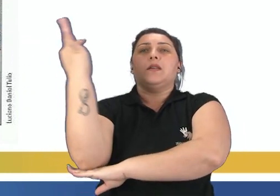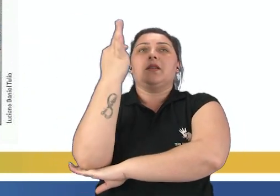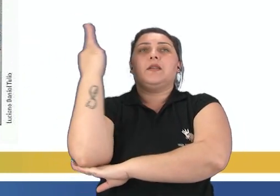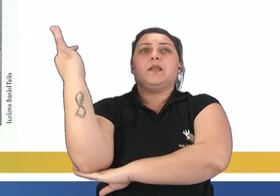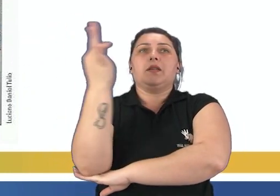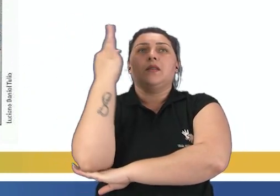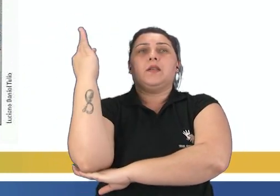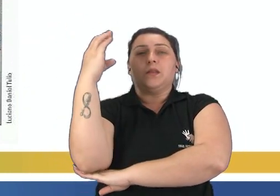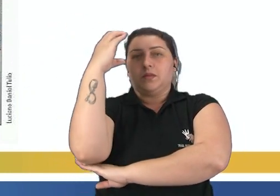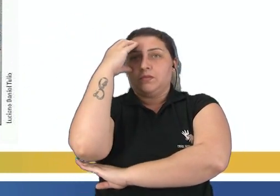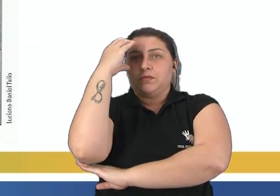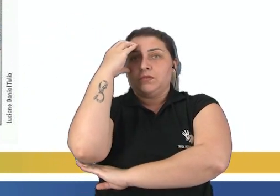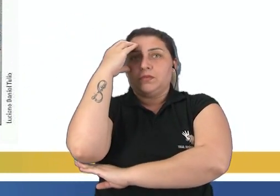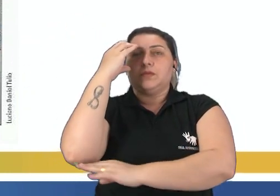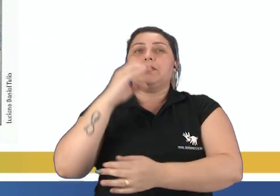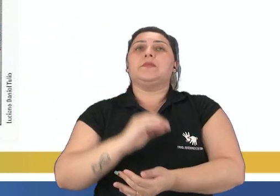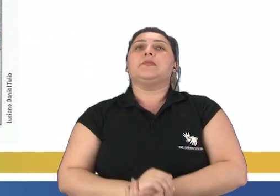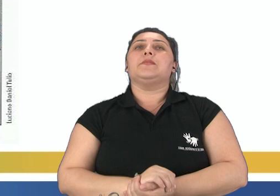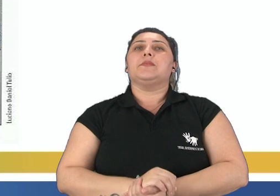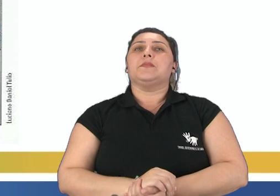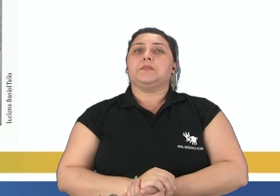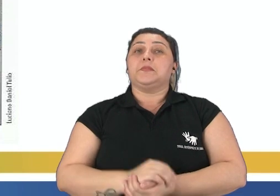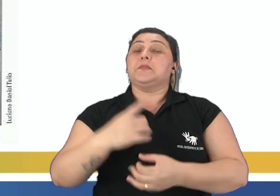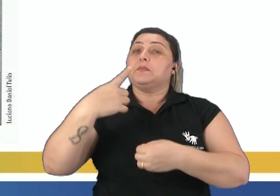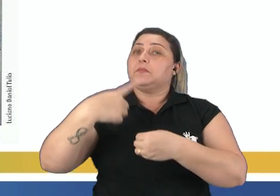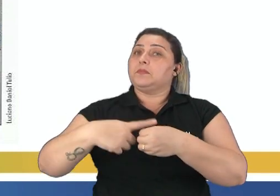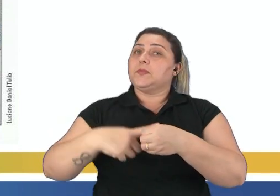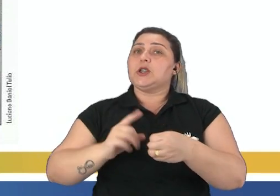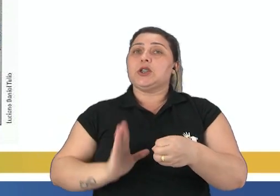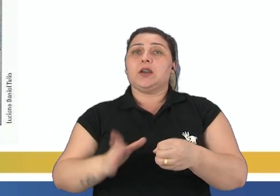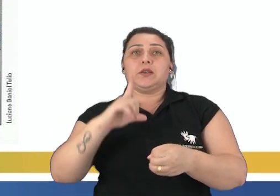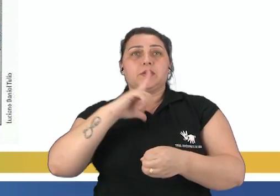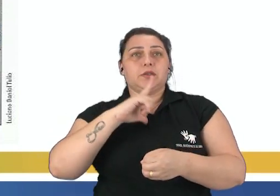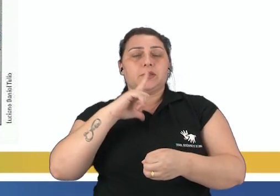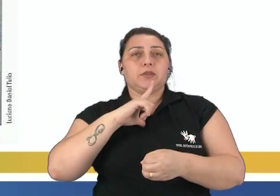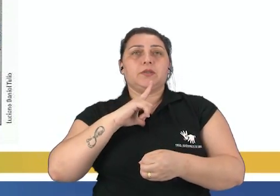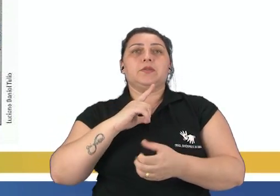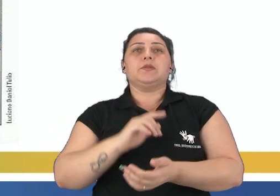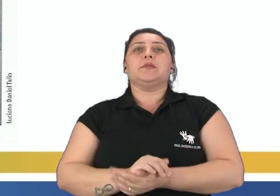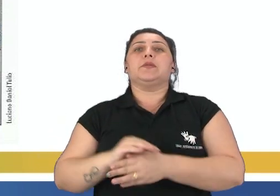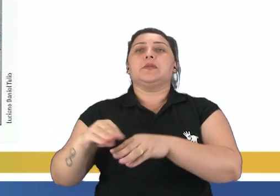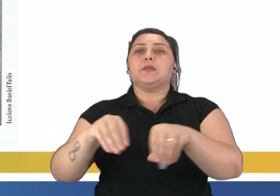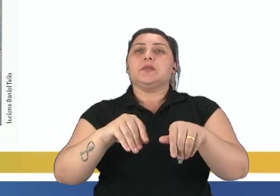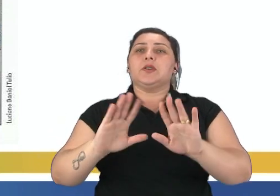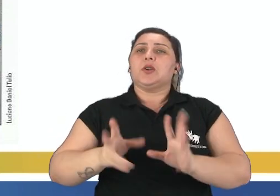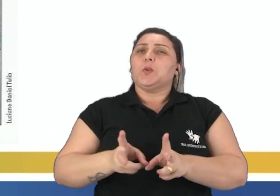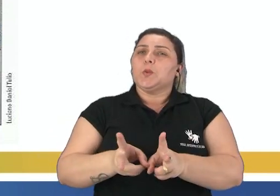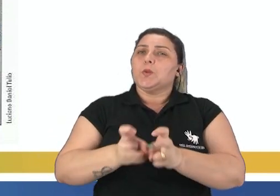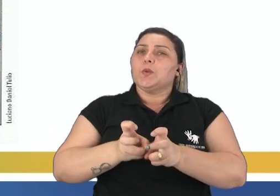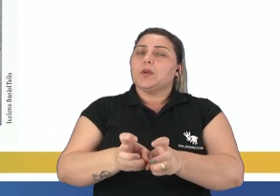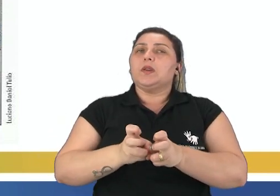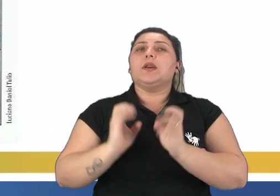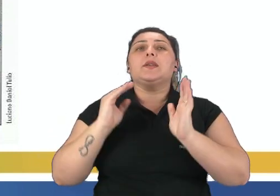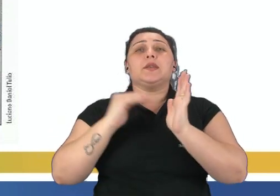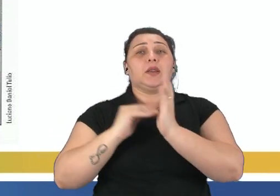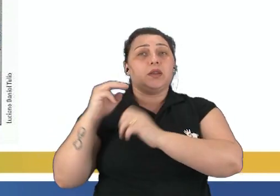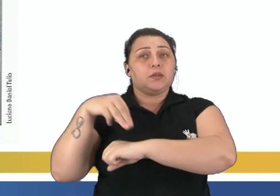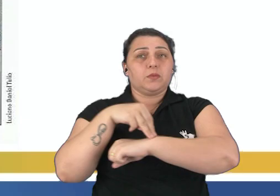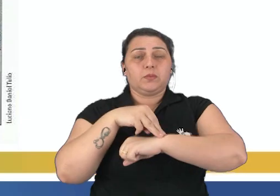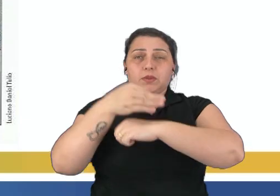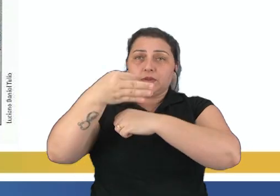Tarauacá e Cruzeiro do Sul. Esses eram municípios que nós tínhamos, né? As terras já exploradas até esse